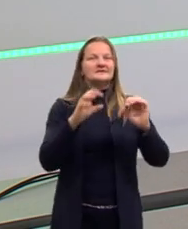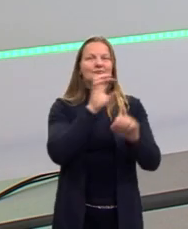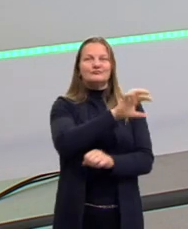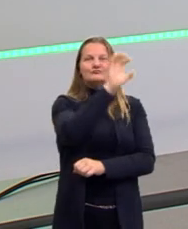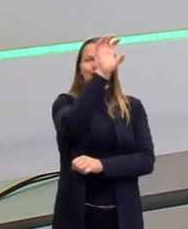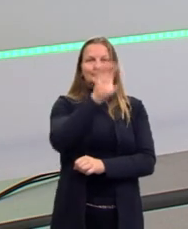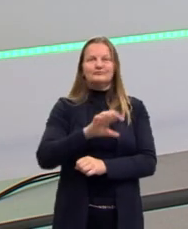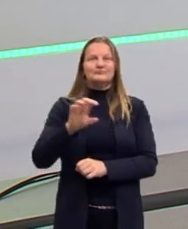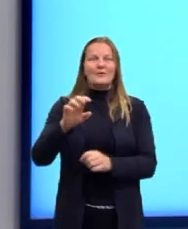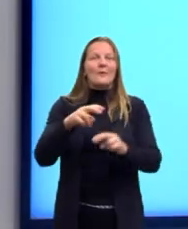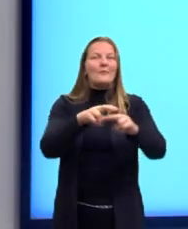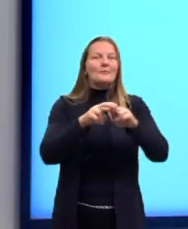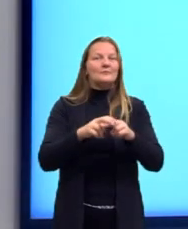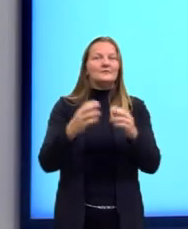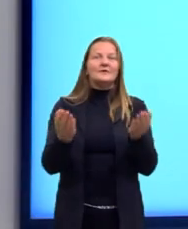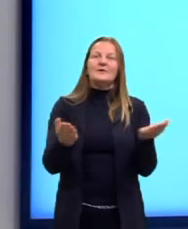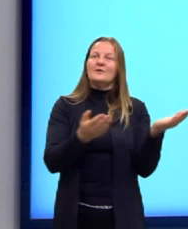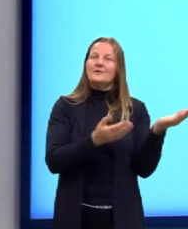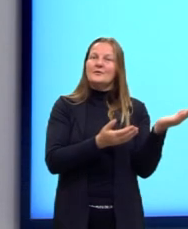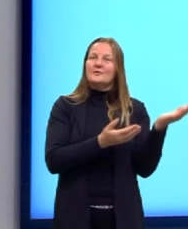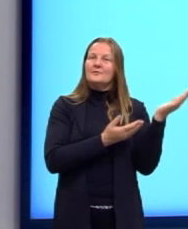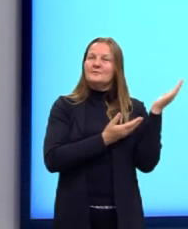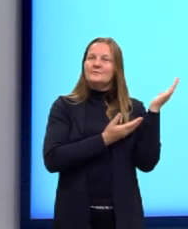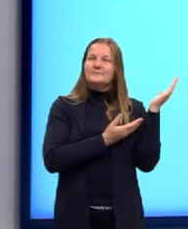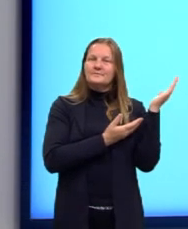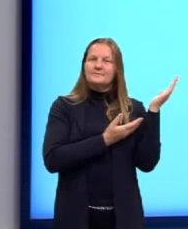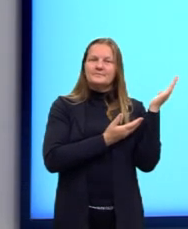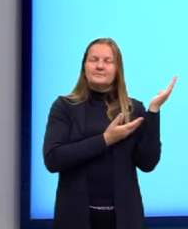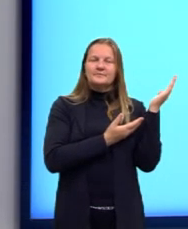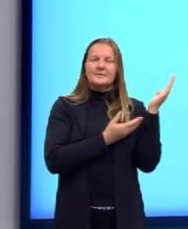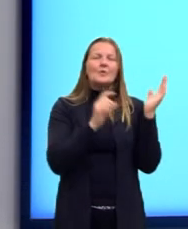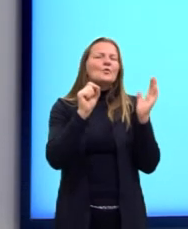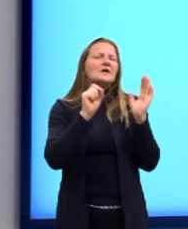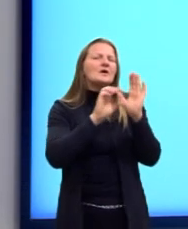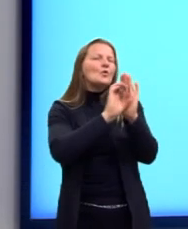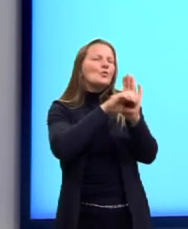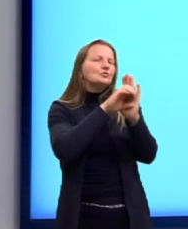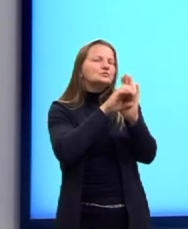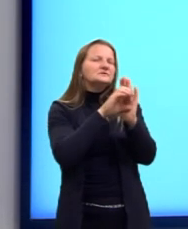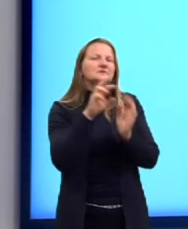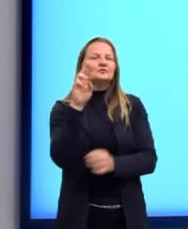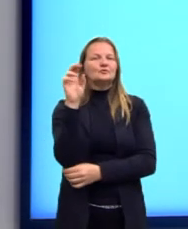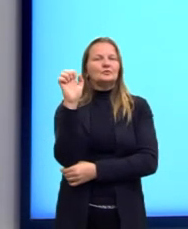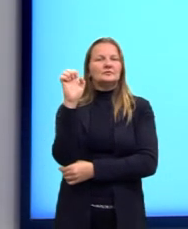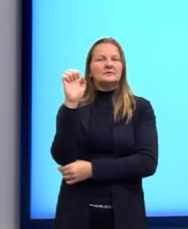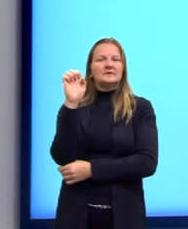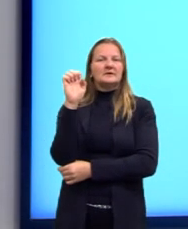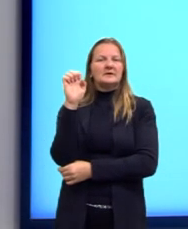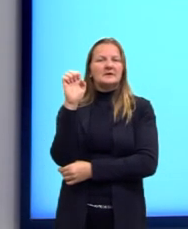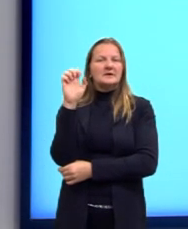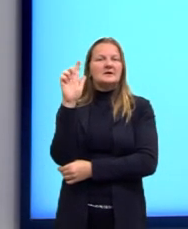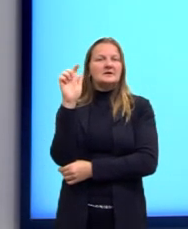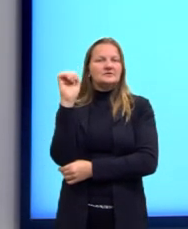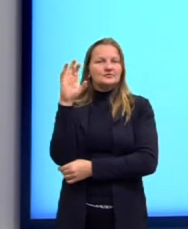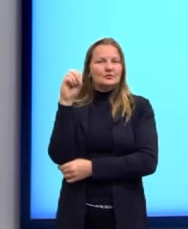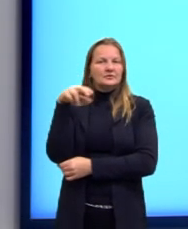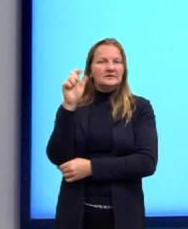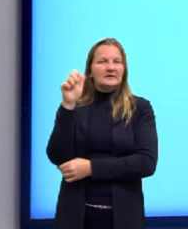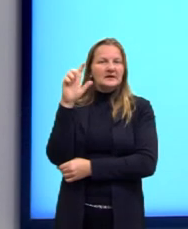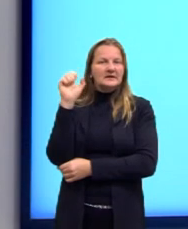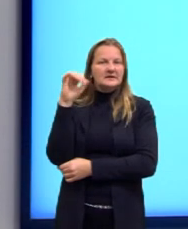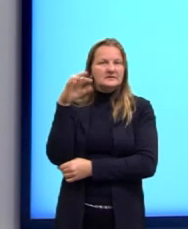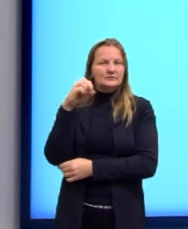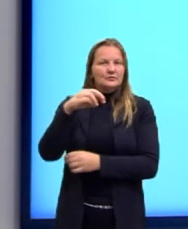para isso eu trouxe para vocês o conceito de regionalismo né ele vai ocorrer quando há um grupo